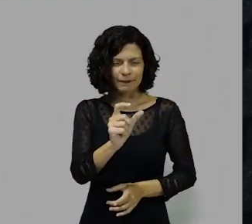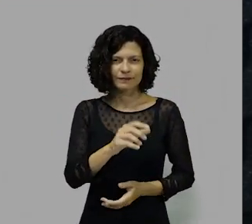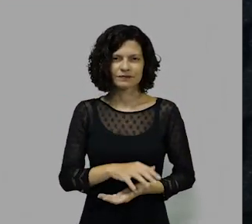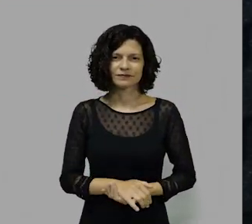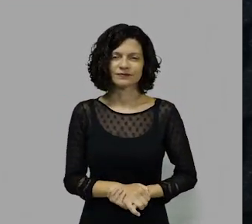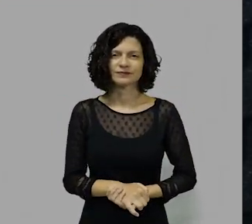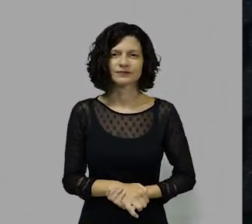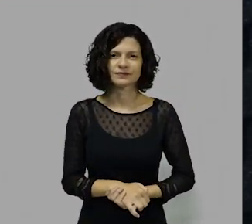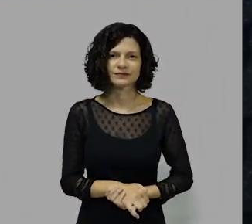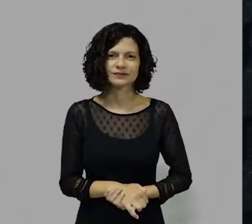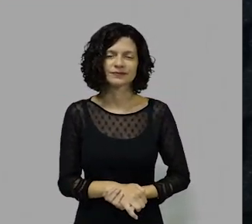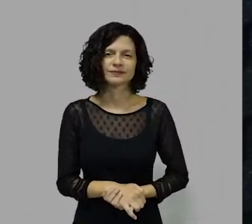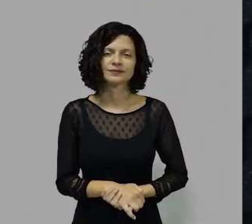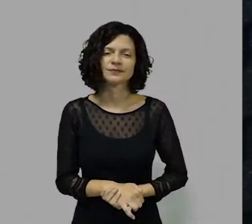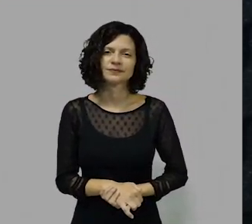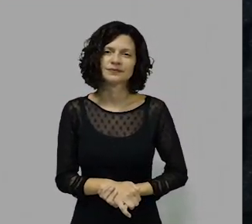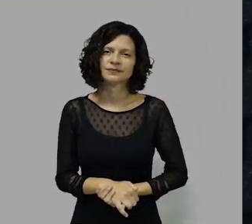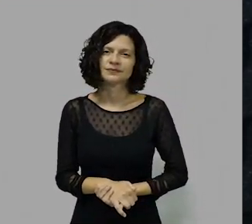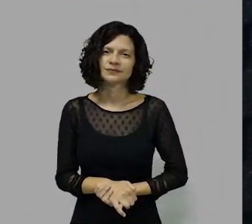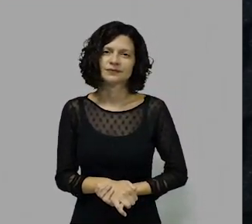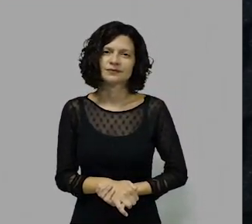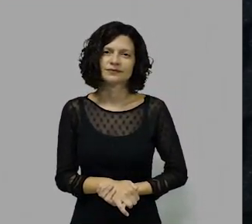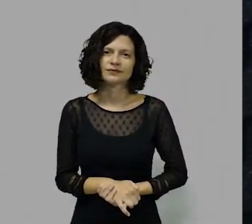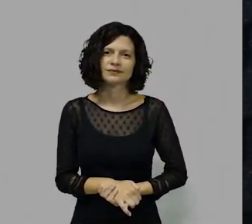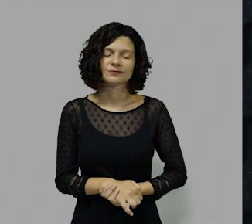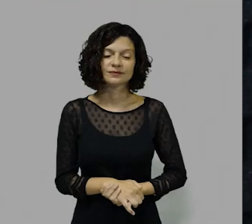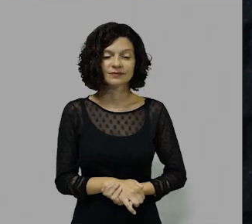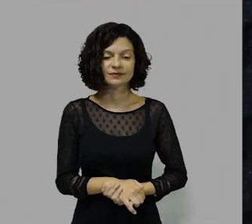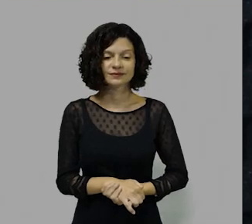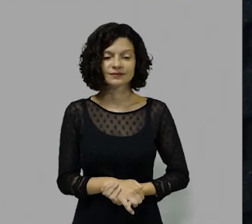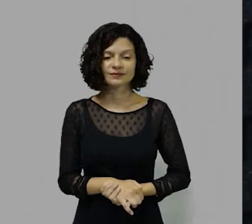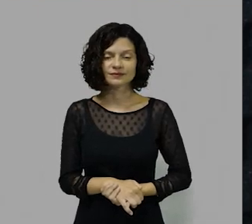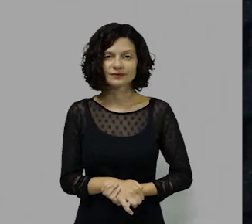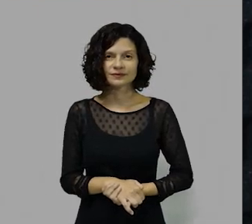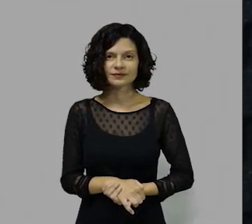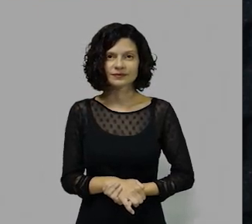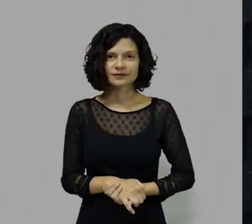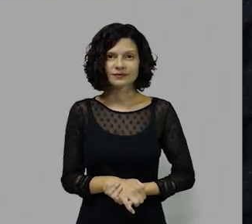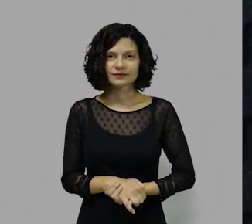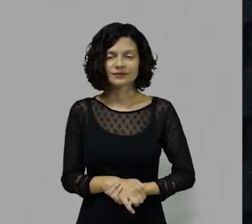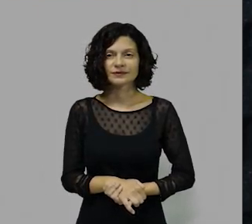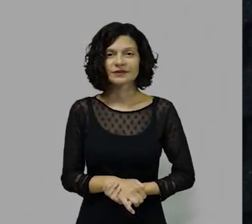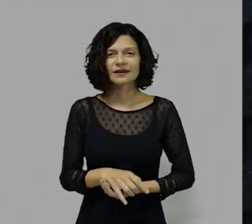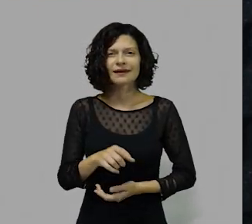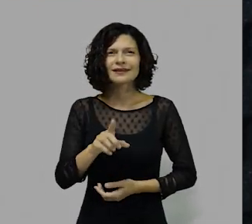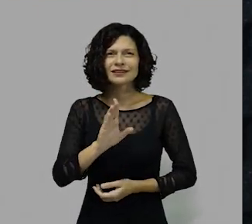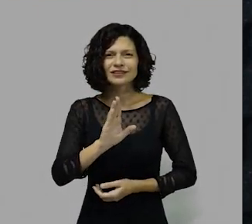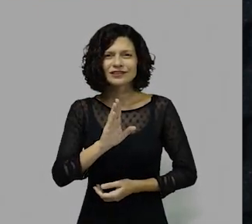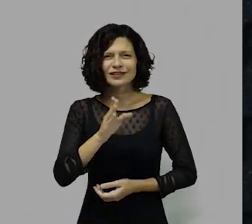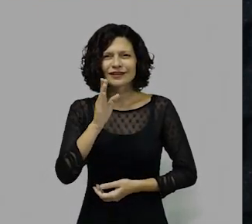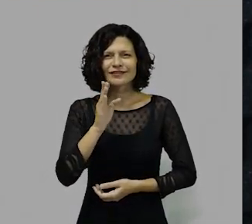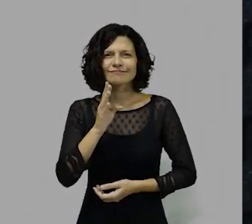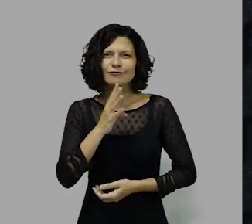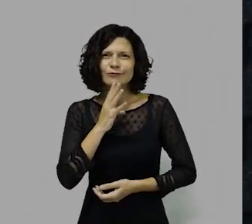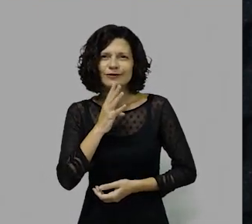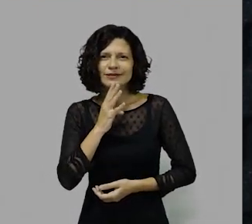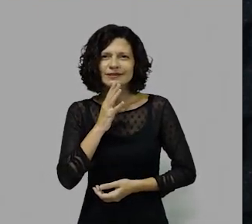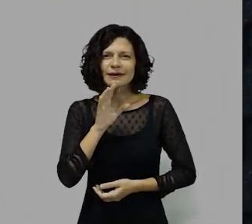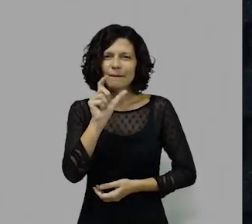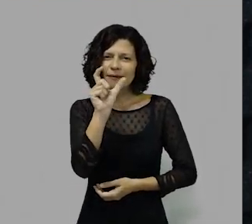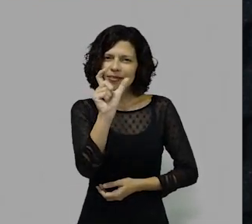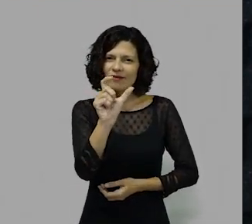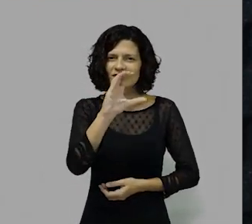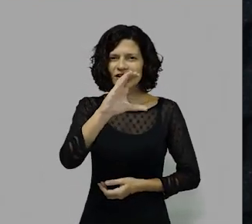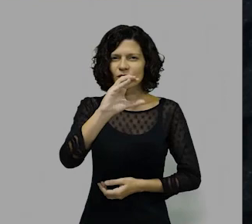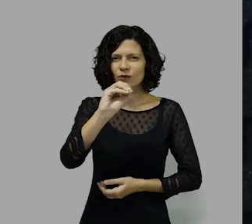as ideias do texto. Bom? E establish cohesion with the text. Com certeza vocês ouviram falar de coesão, o quanto a